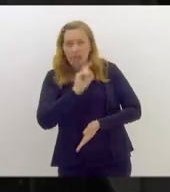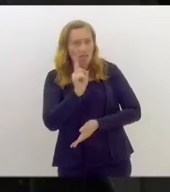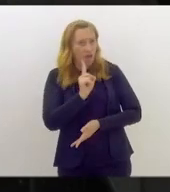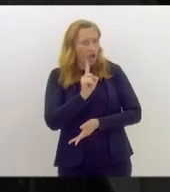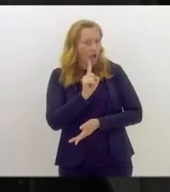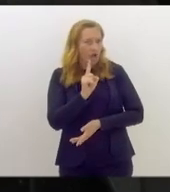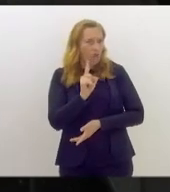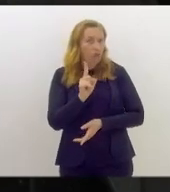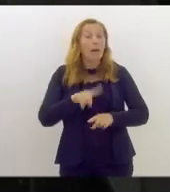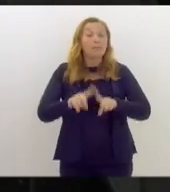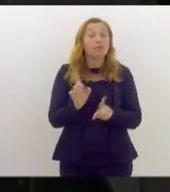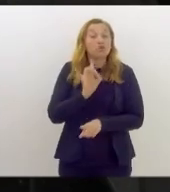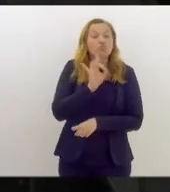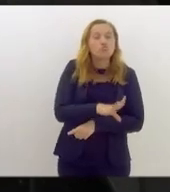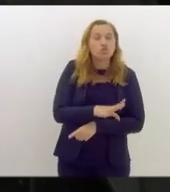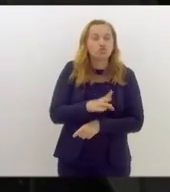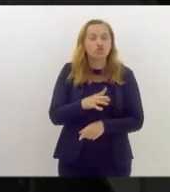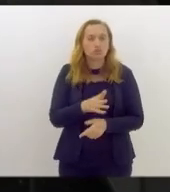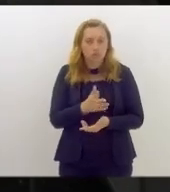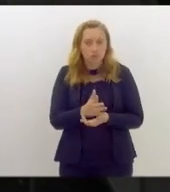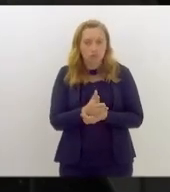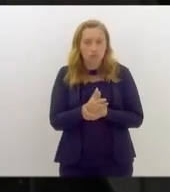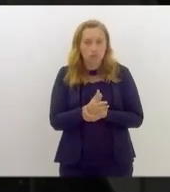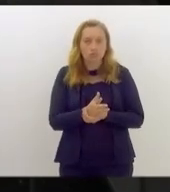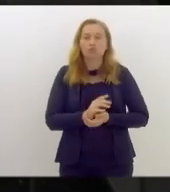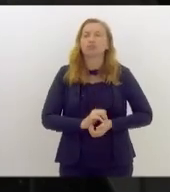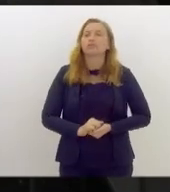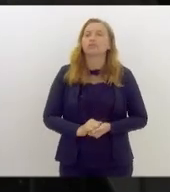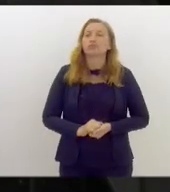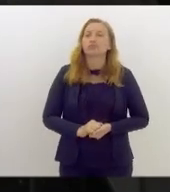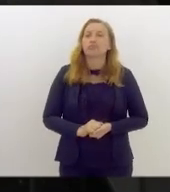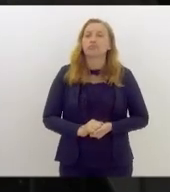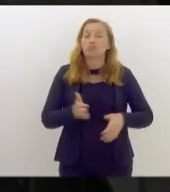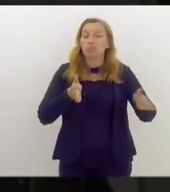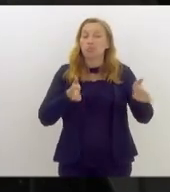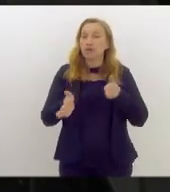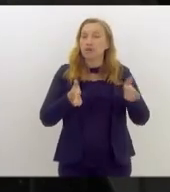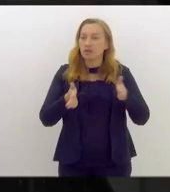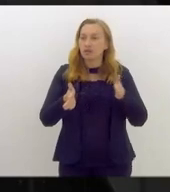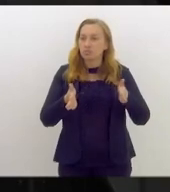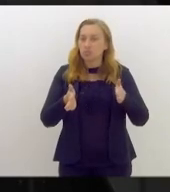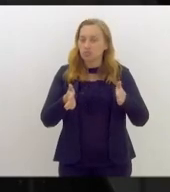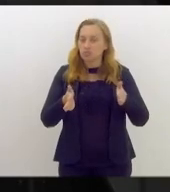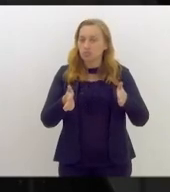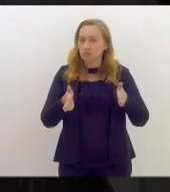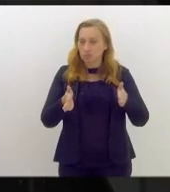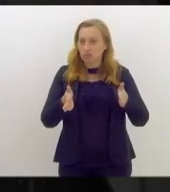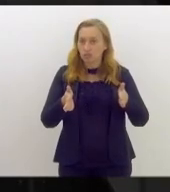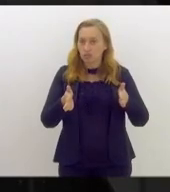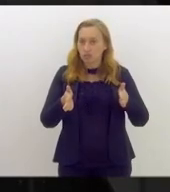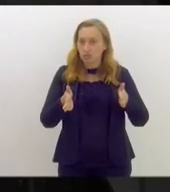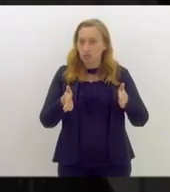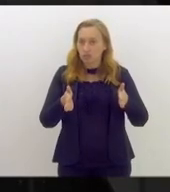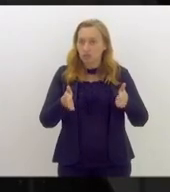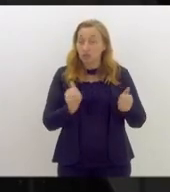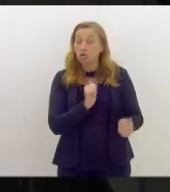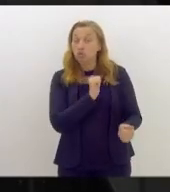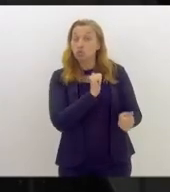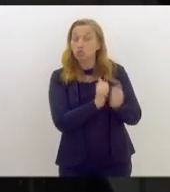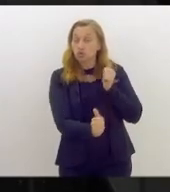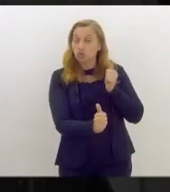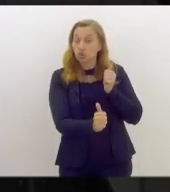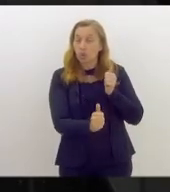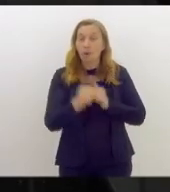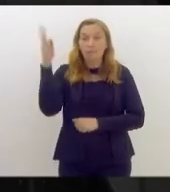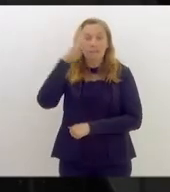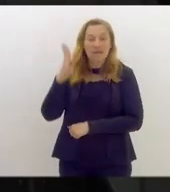mas esse último corte foi feito no intervalo do jogo no intervalo do jogo Brasil e Suíça